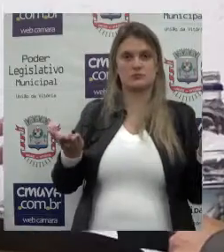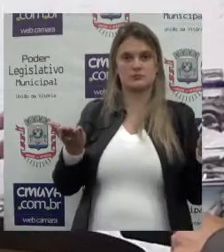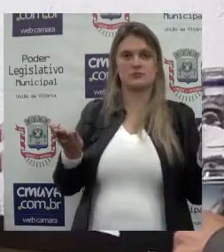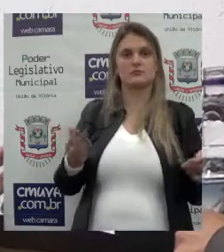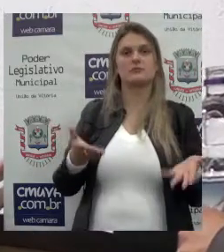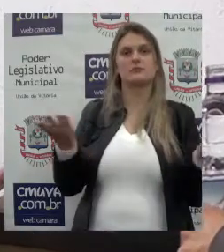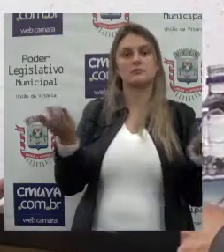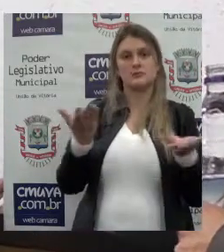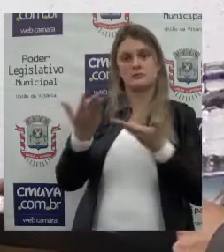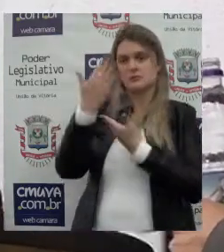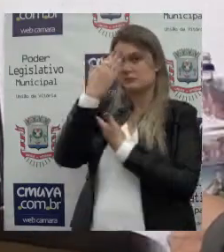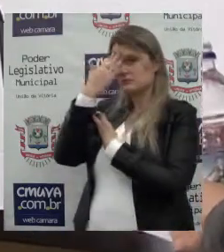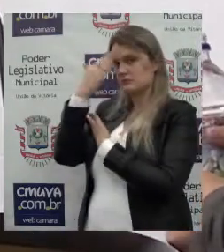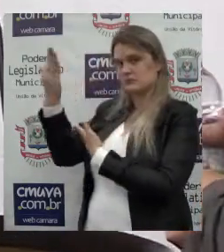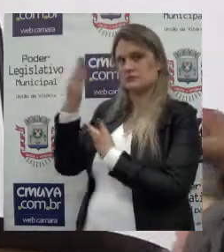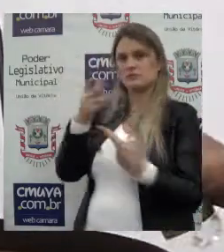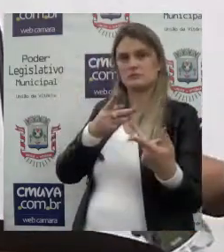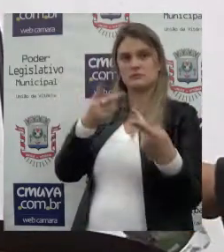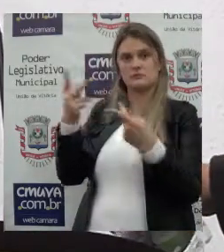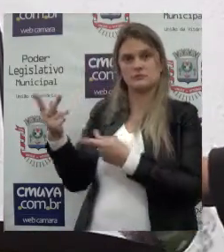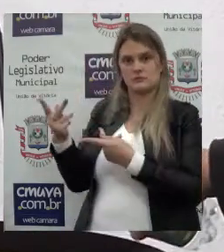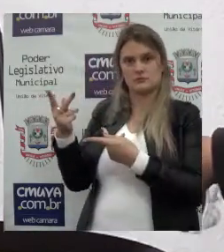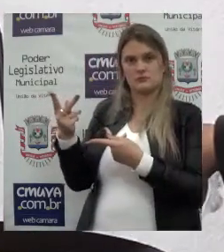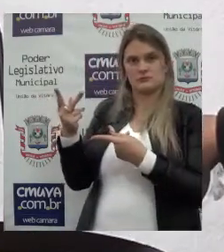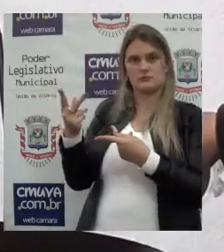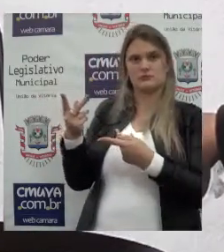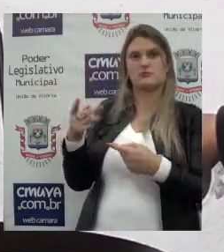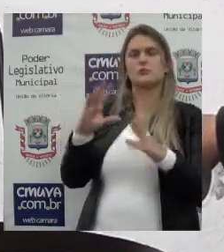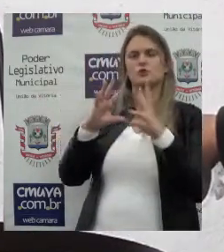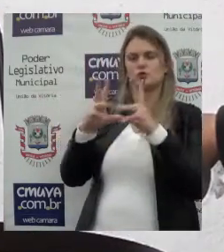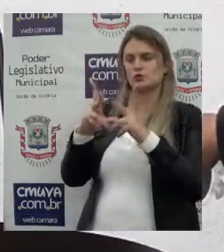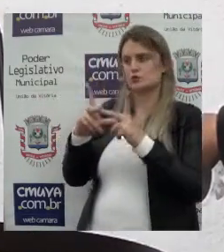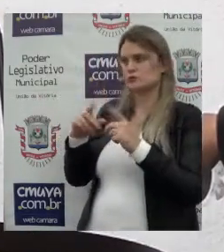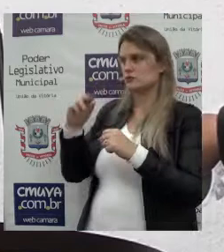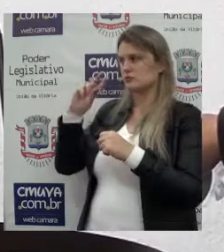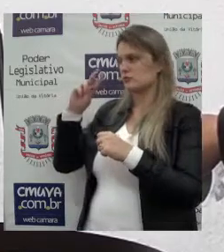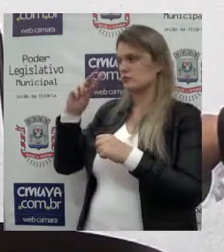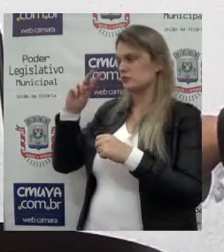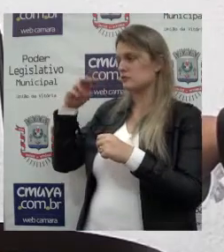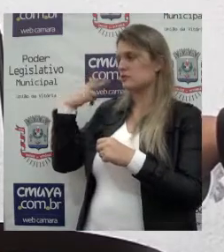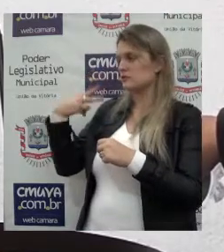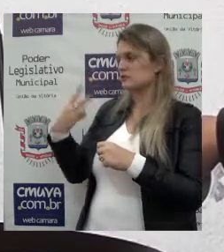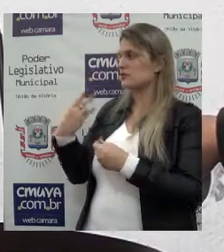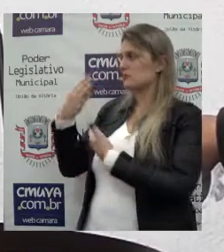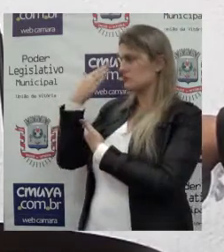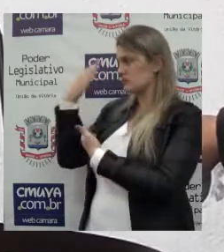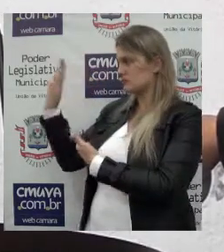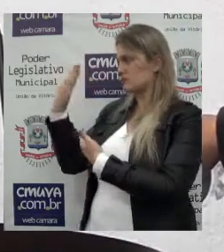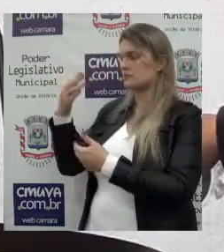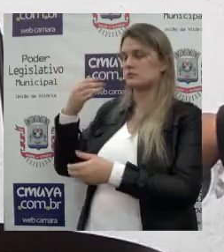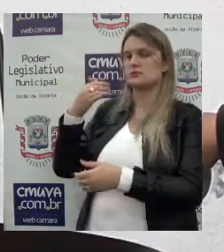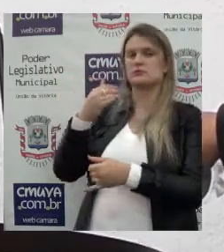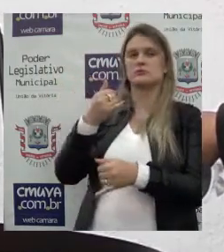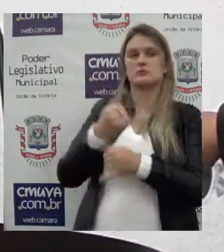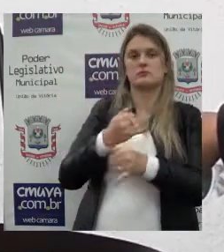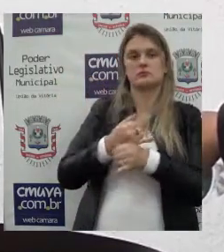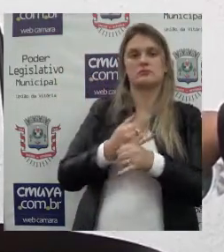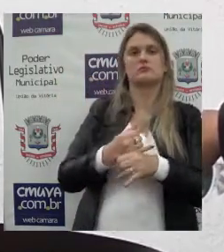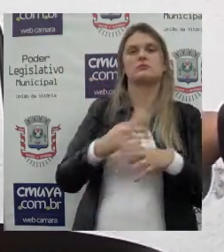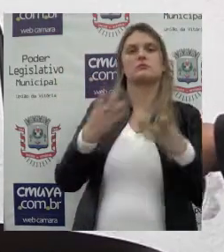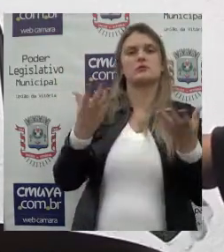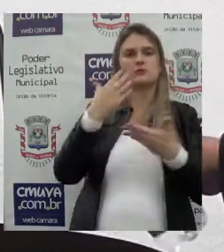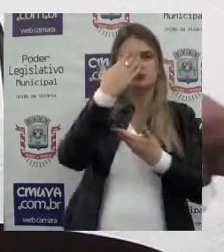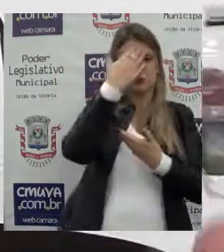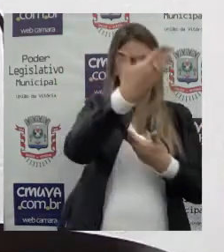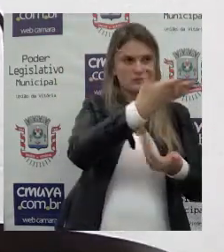Boa noite a todos. Queria agradecer o convite dos nobres vereadores, cumprimentar o presidente Siloto e assim eu